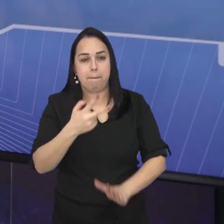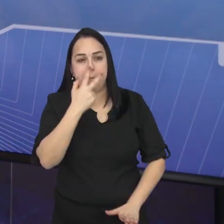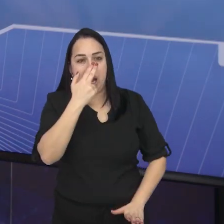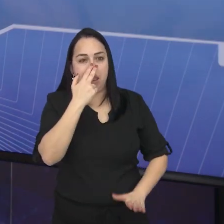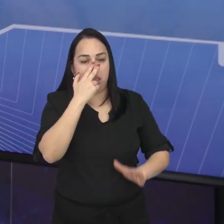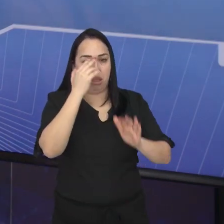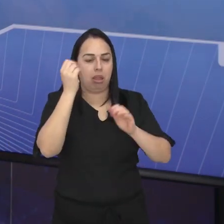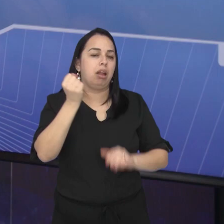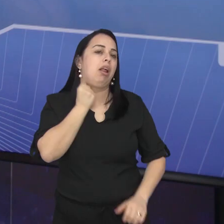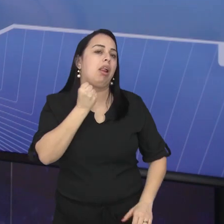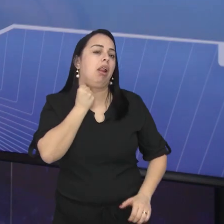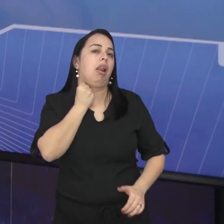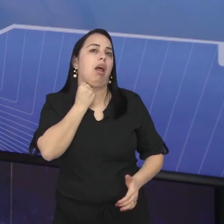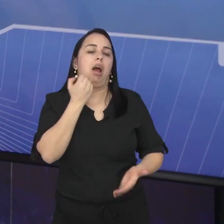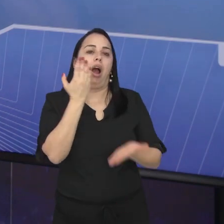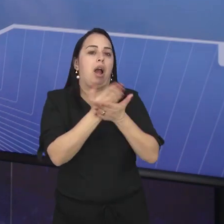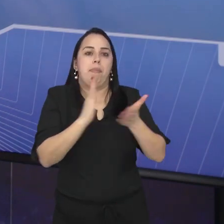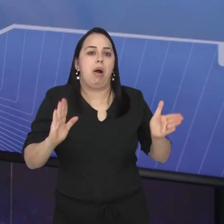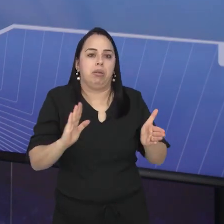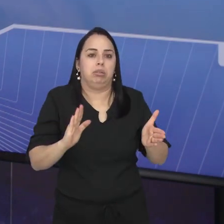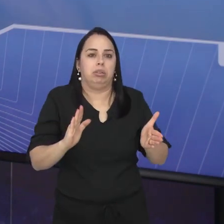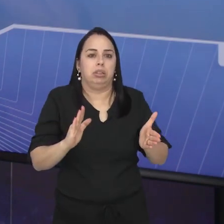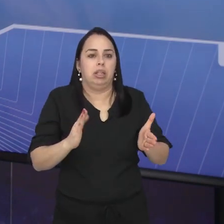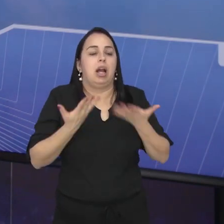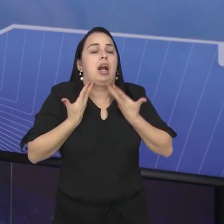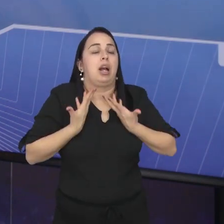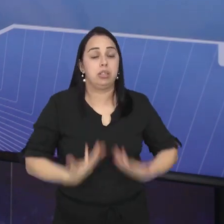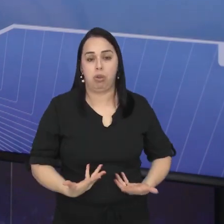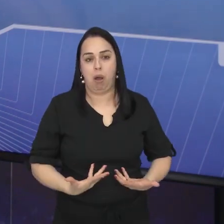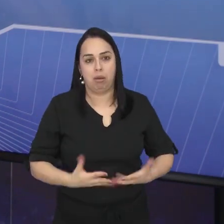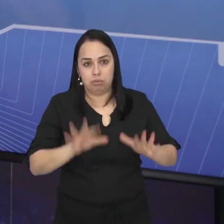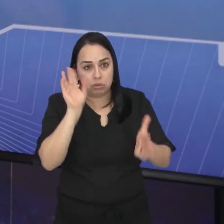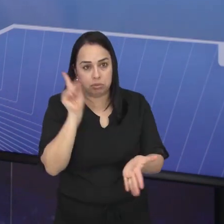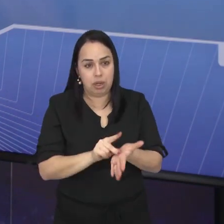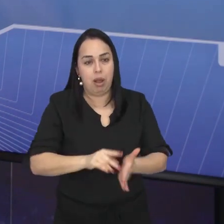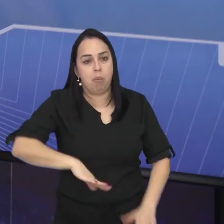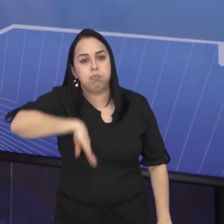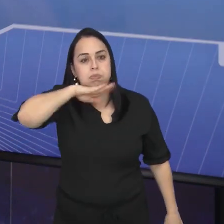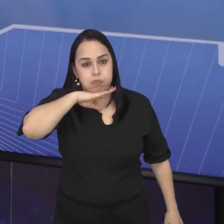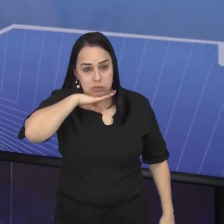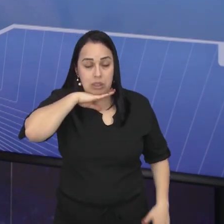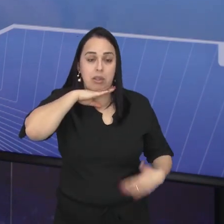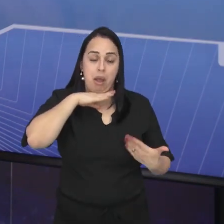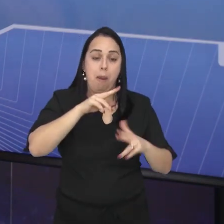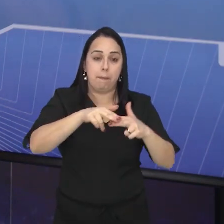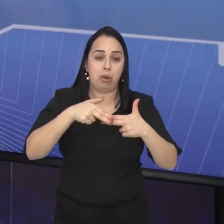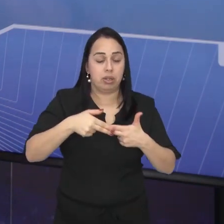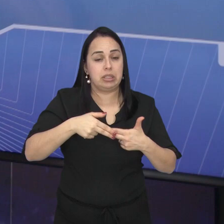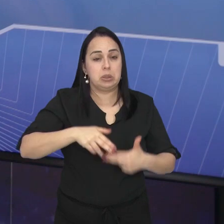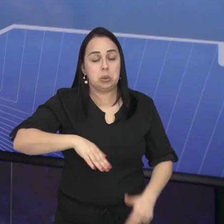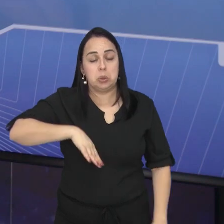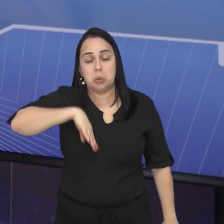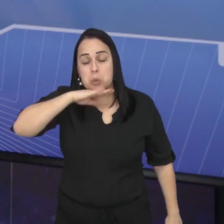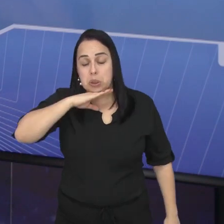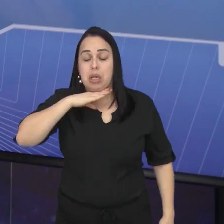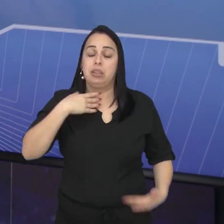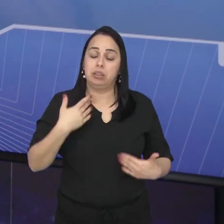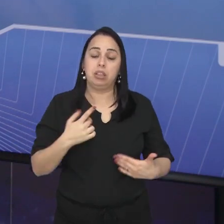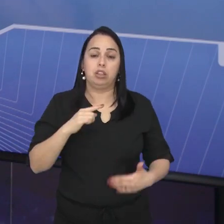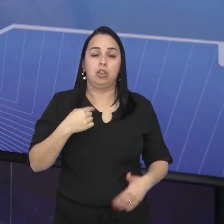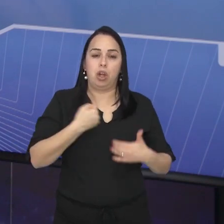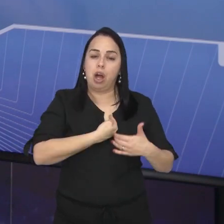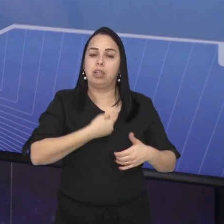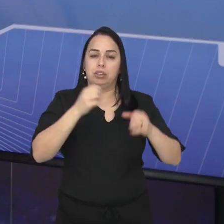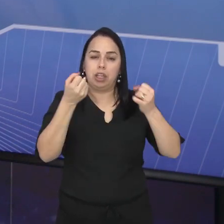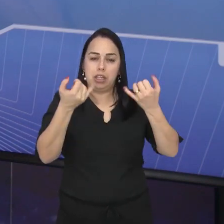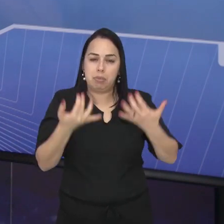assim, interrompeu, acabou a gasolina, acabou o combustível, então, fim, né? Então, esse esgotamento mental que nós